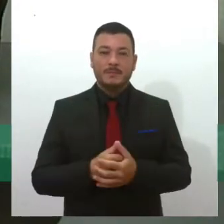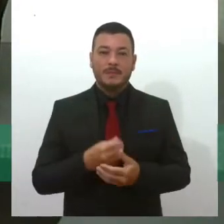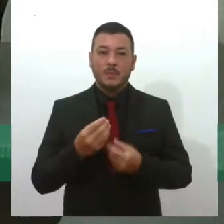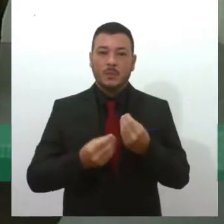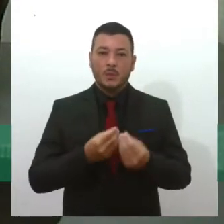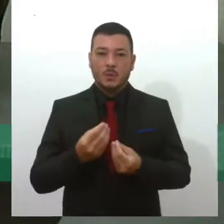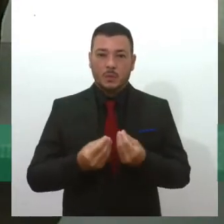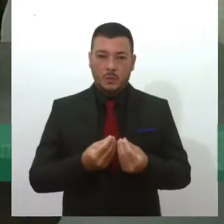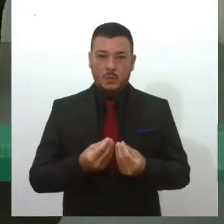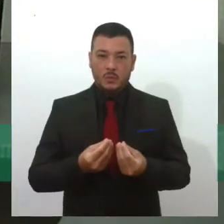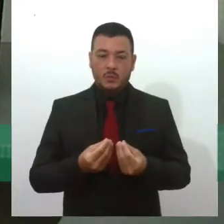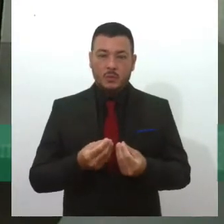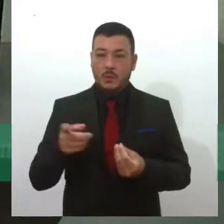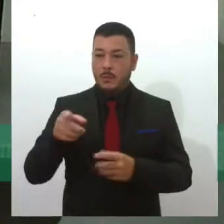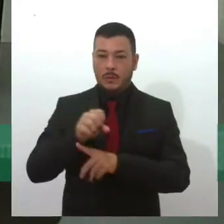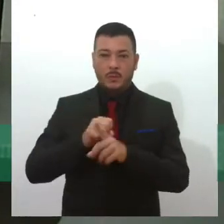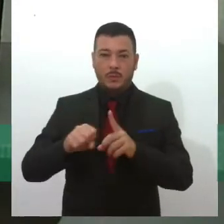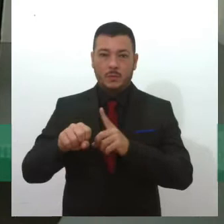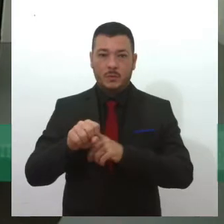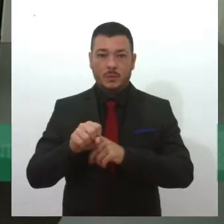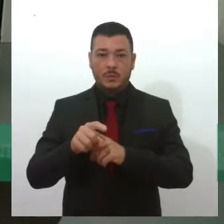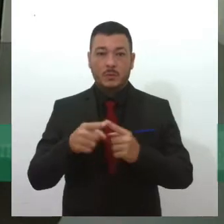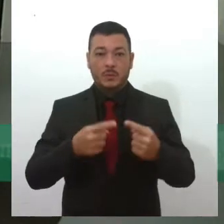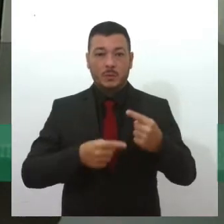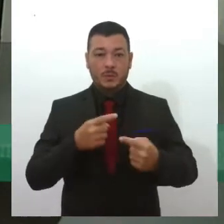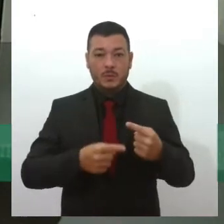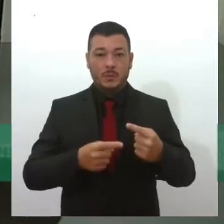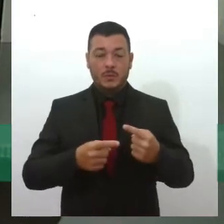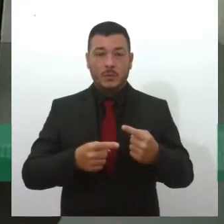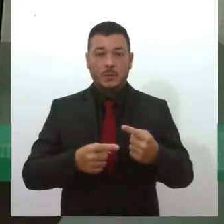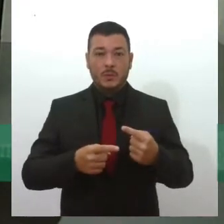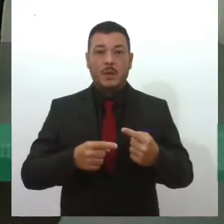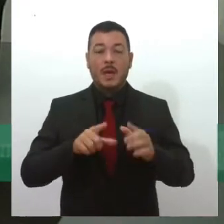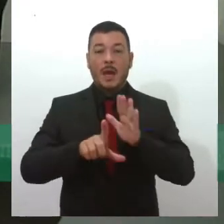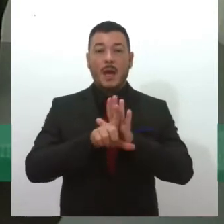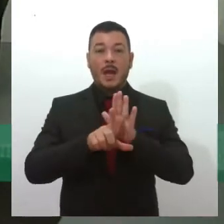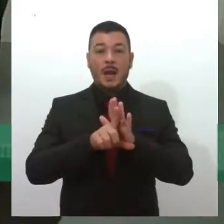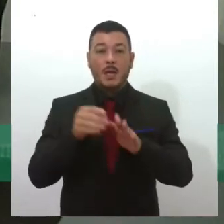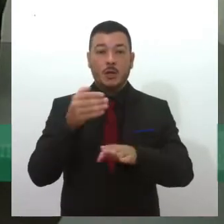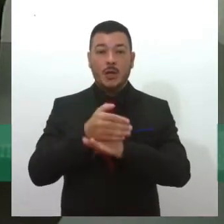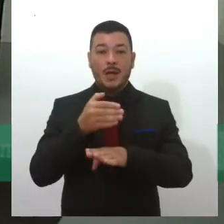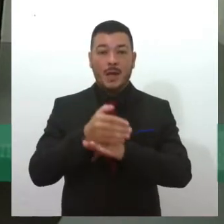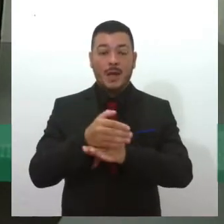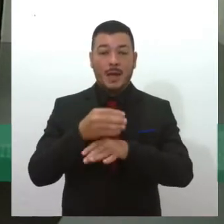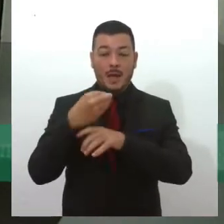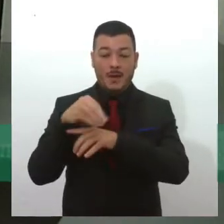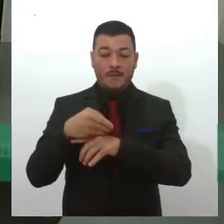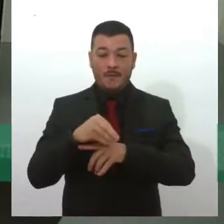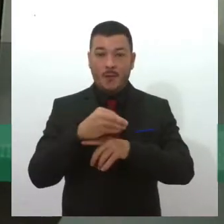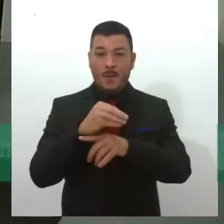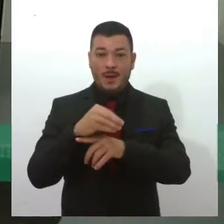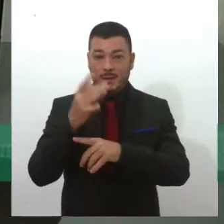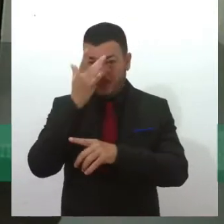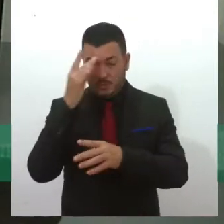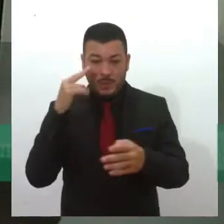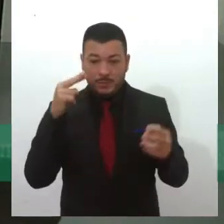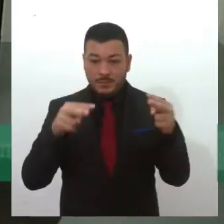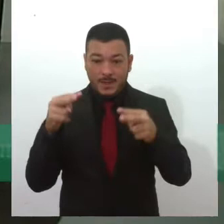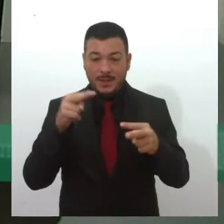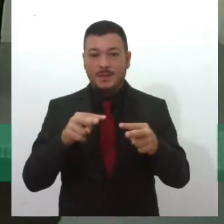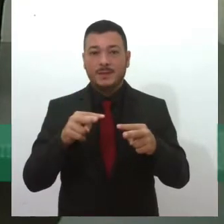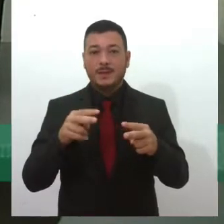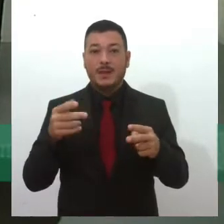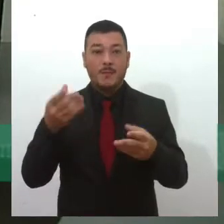que fica para a sociedade a questão da lei de acesso à informação, que foi um ganho onde muita gente tinha acesso, né,